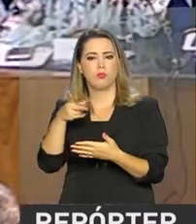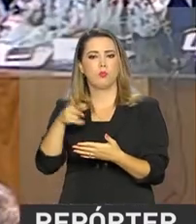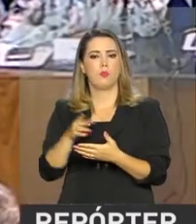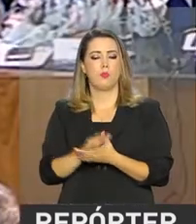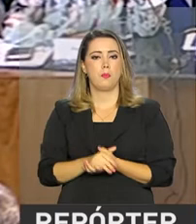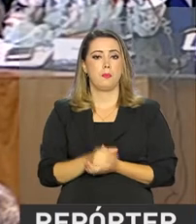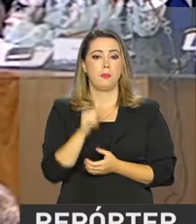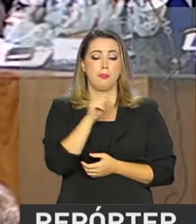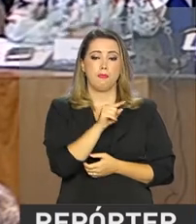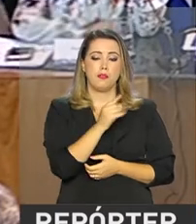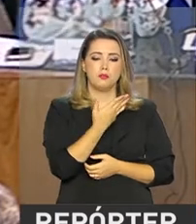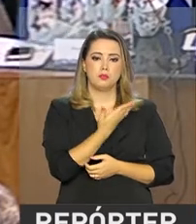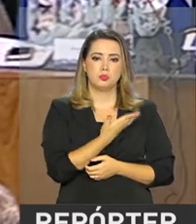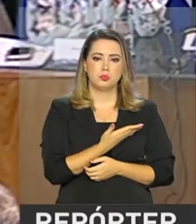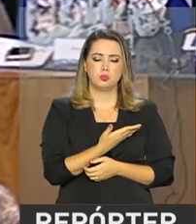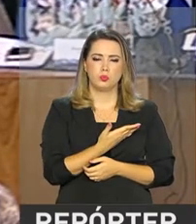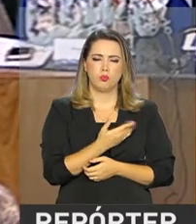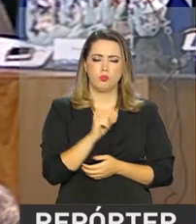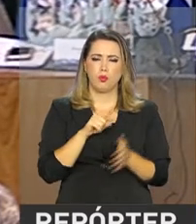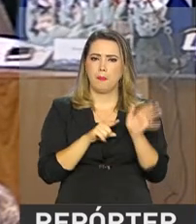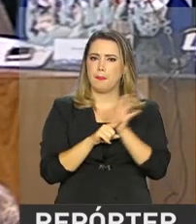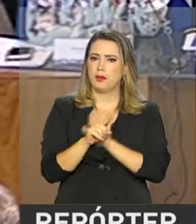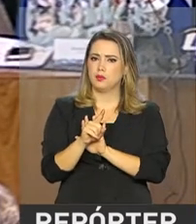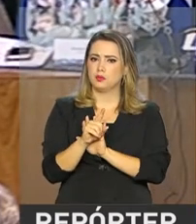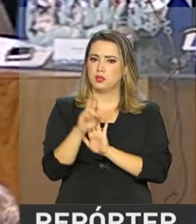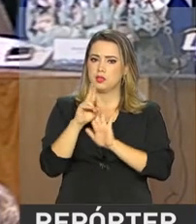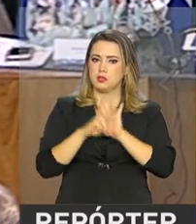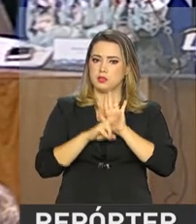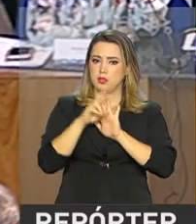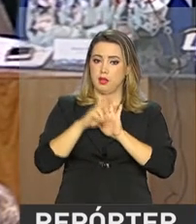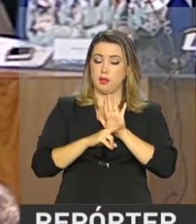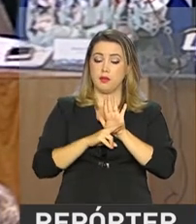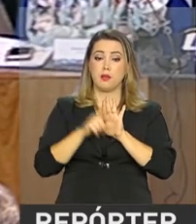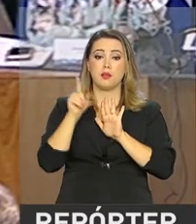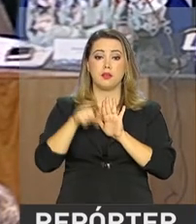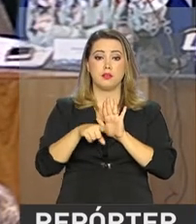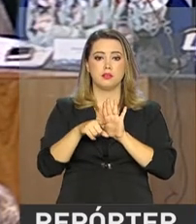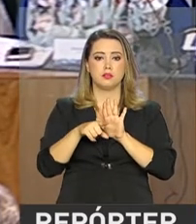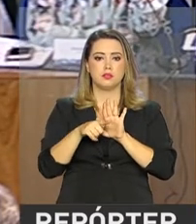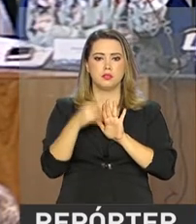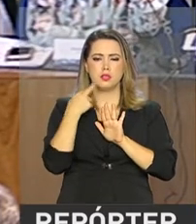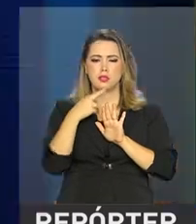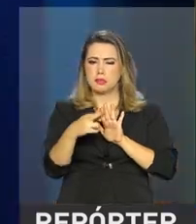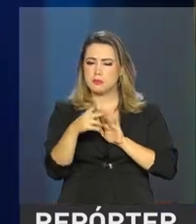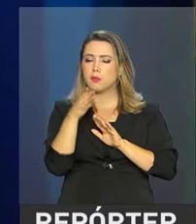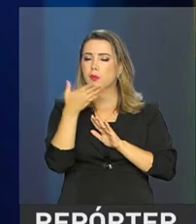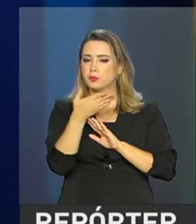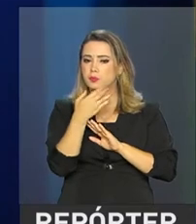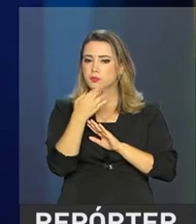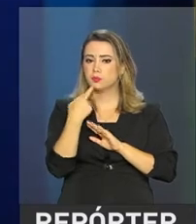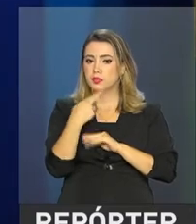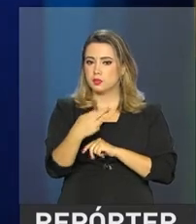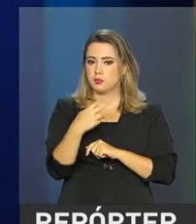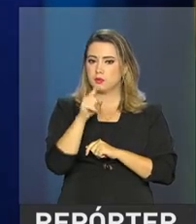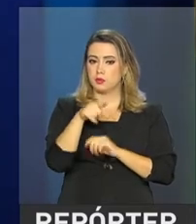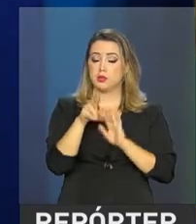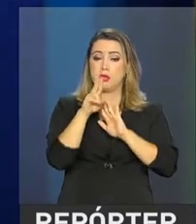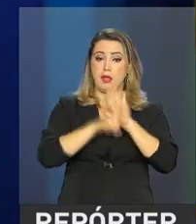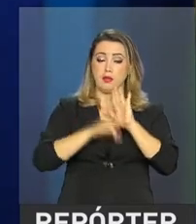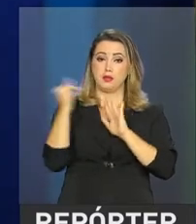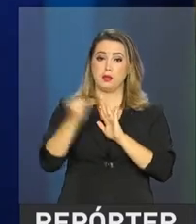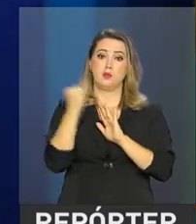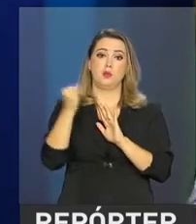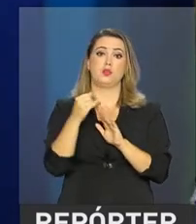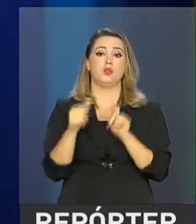professor, me permite? Essa questão, essa regra é importante, porque nós colocamos pela primeira vez uma prova identificada.